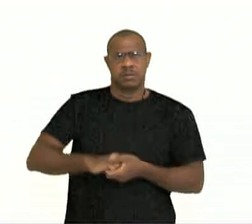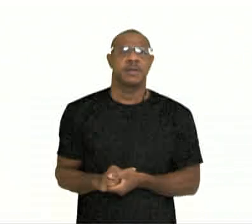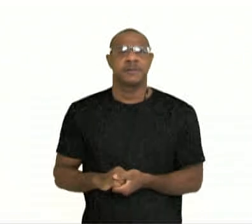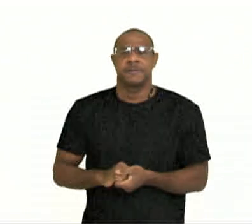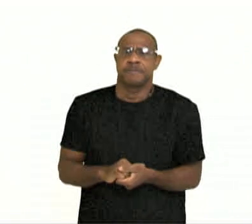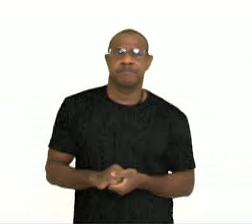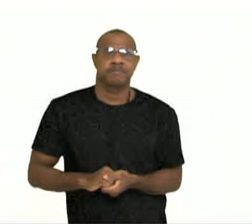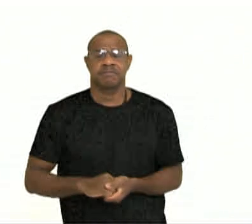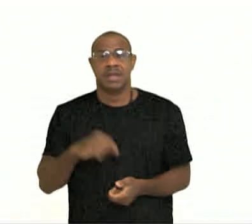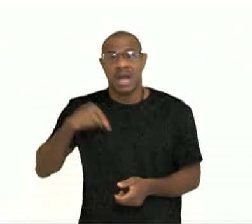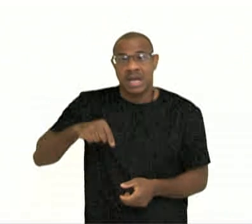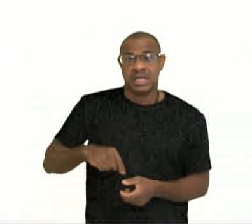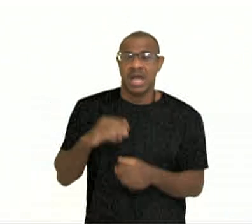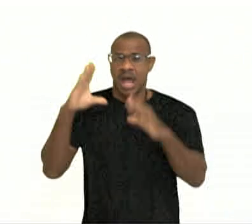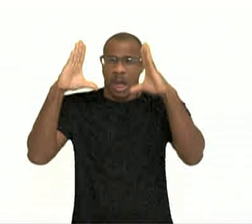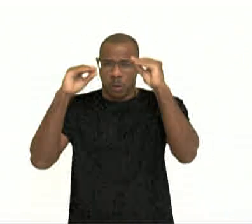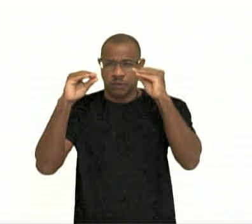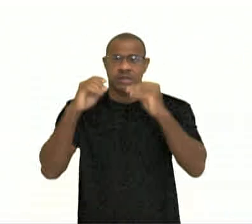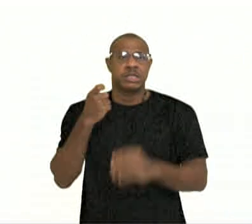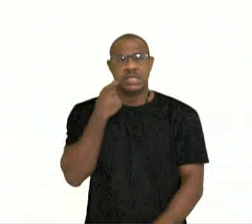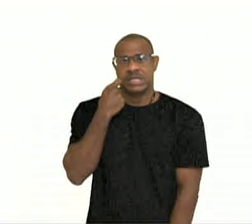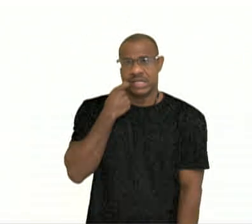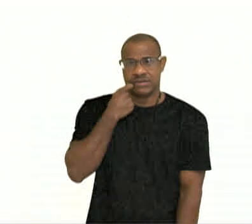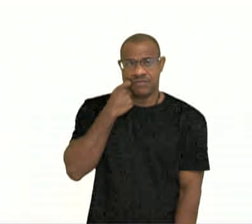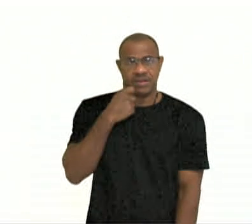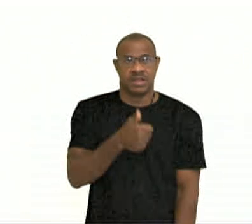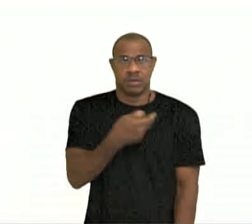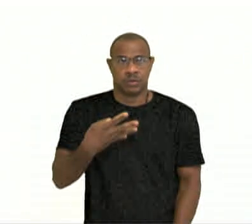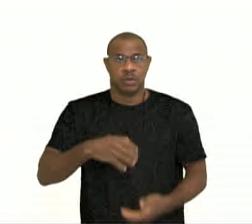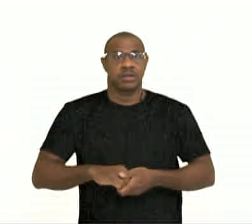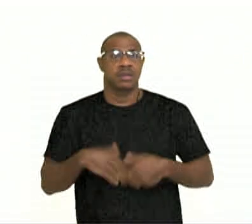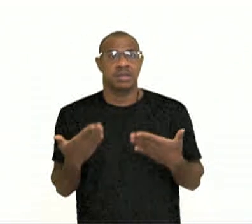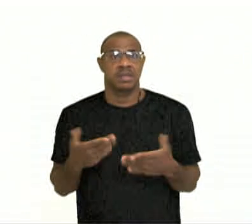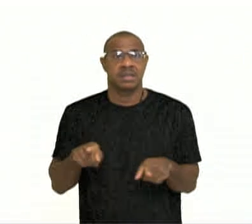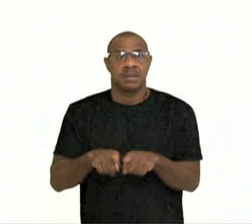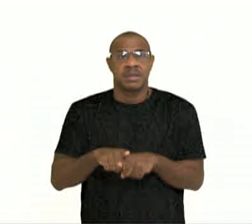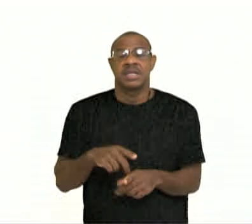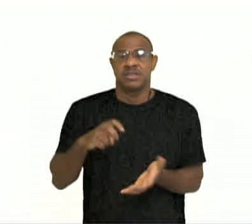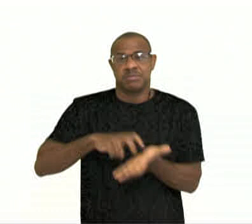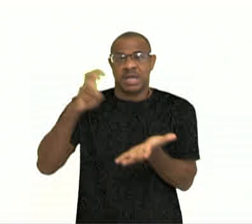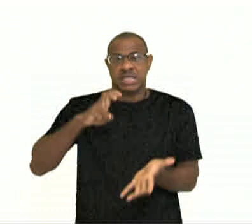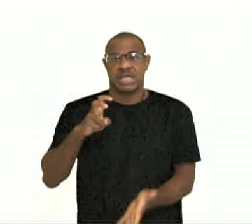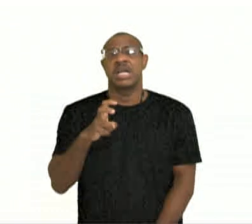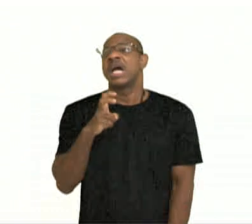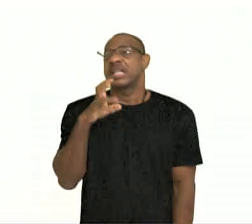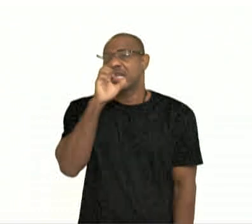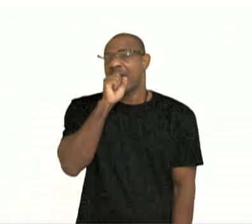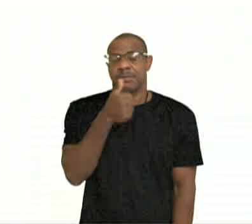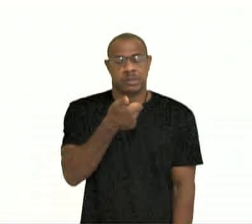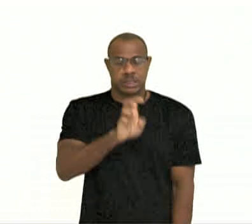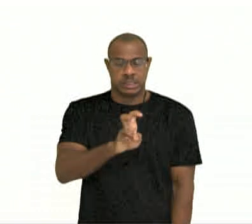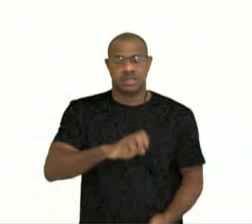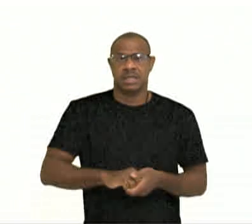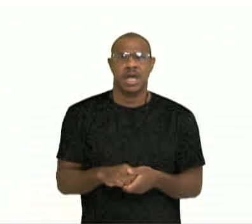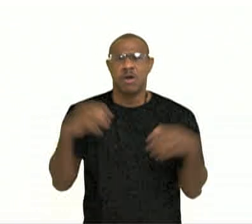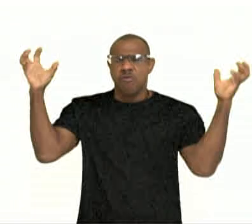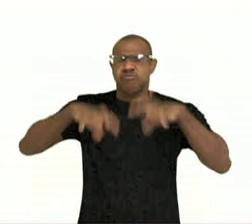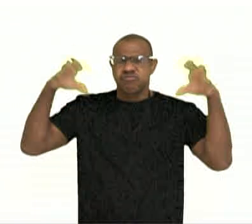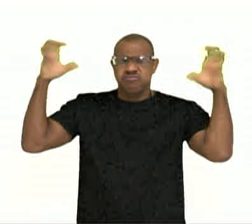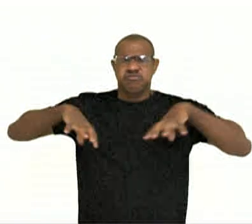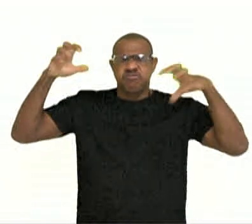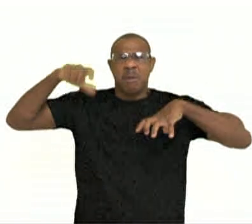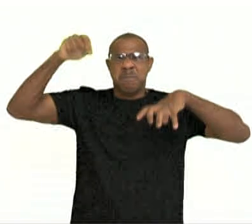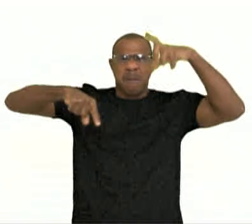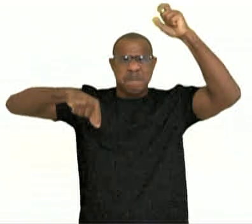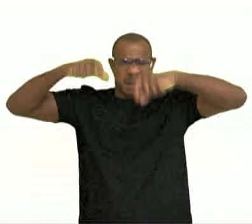Noroeste, entre a noite de sexta-feira, 14, e a manhã de sábado, 15. A chuva forte que atingiu